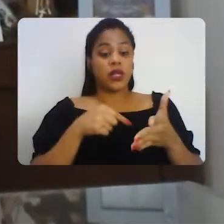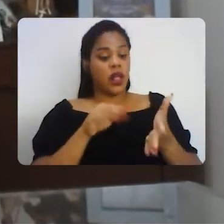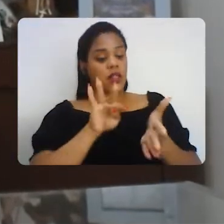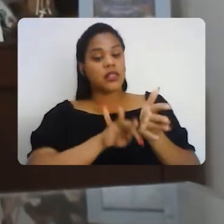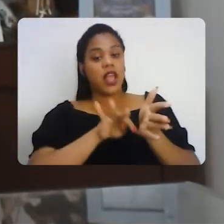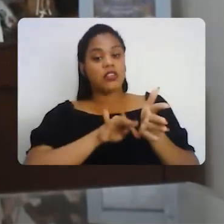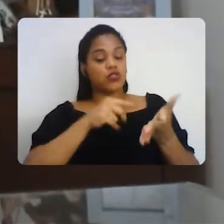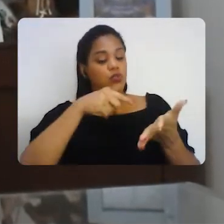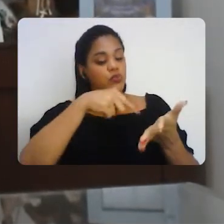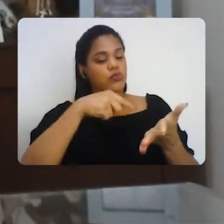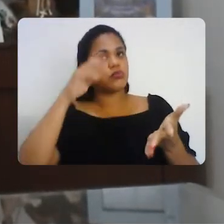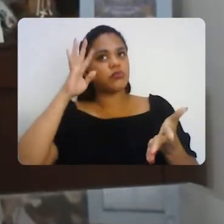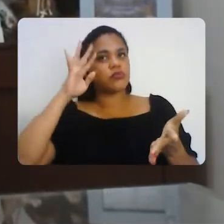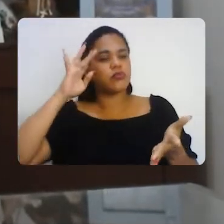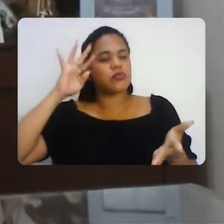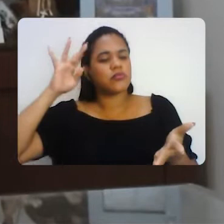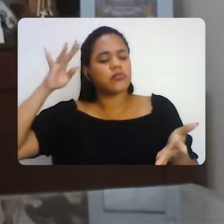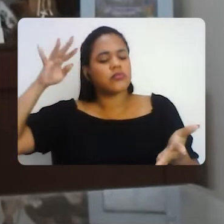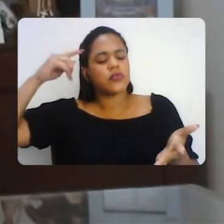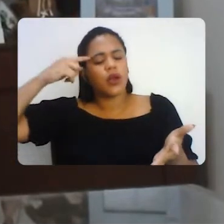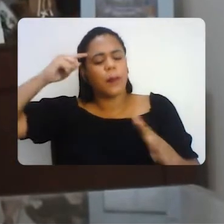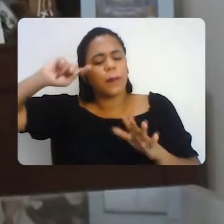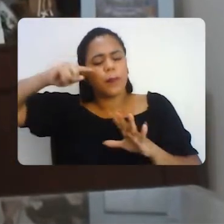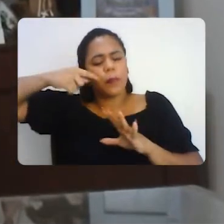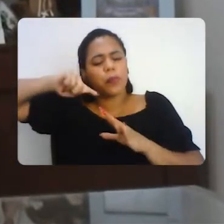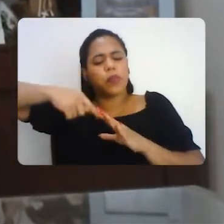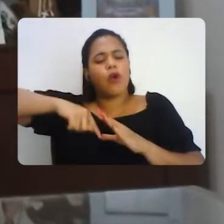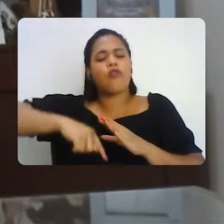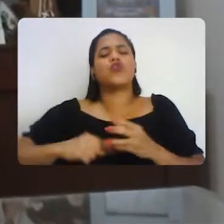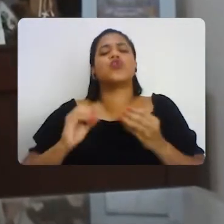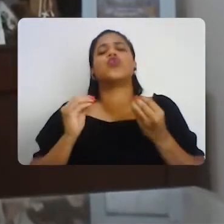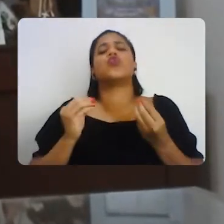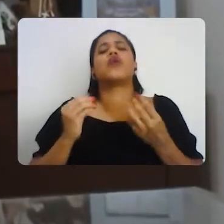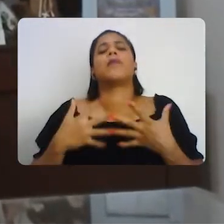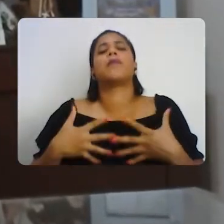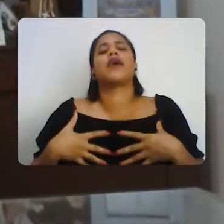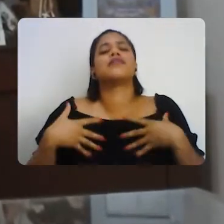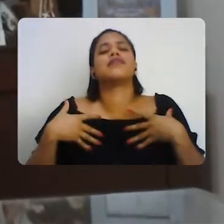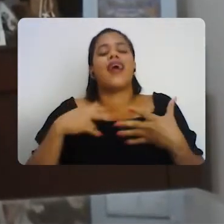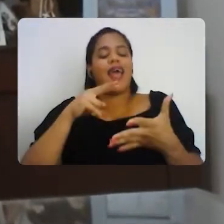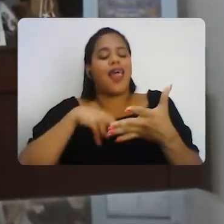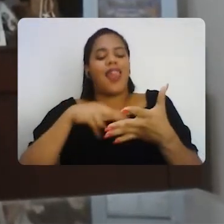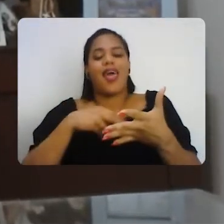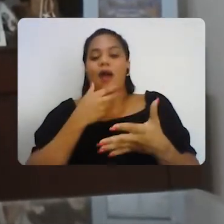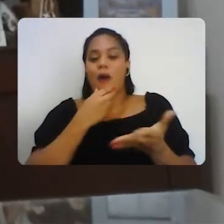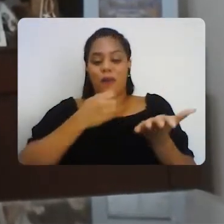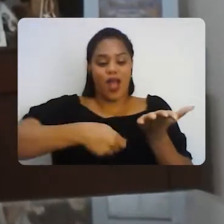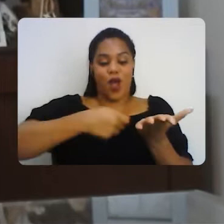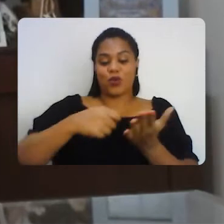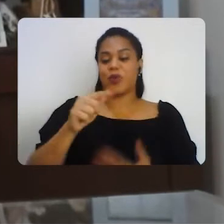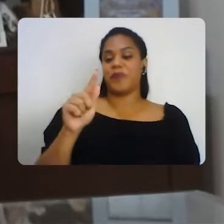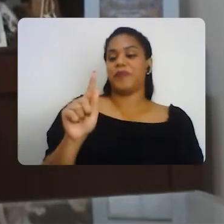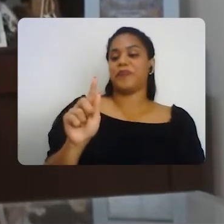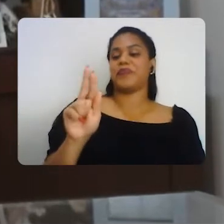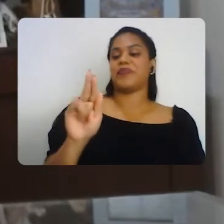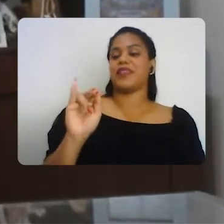texto me levou ao sonho profundo do que é o prazer de ler Guimarães Rosa